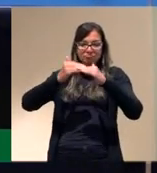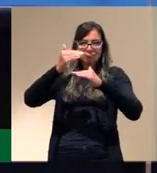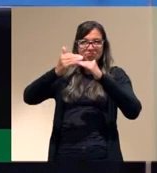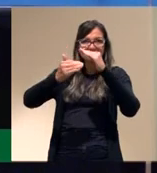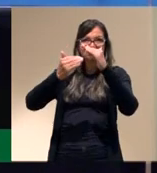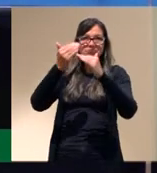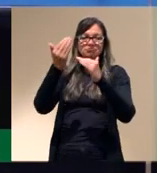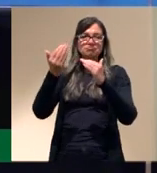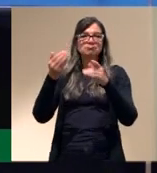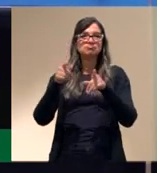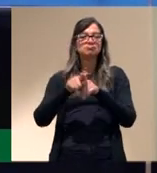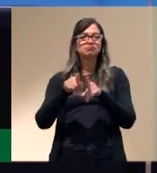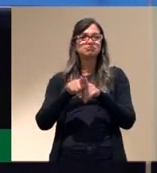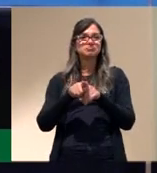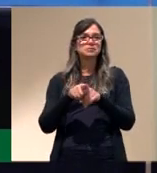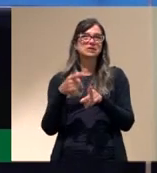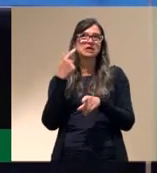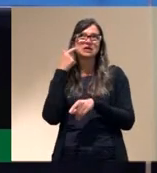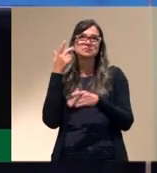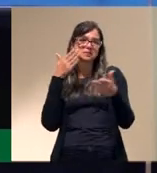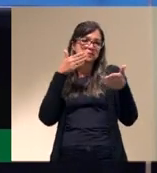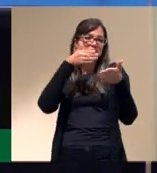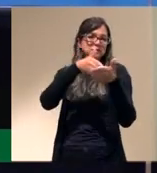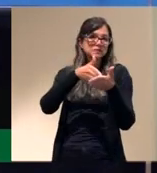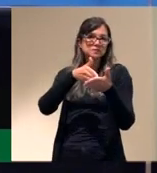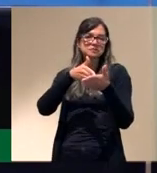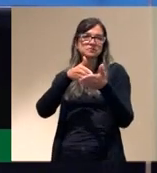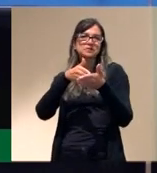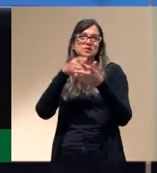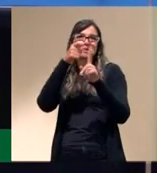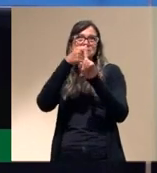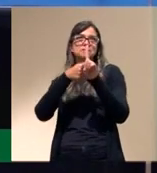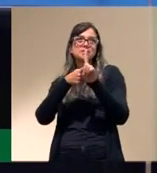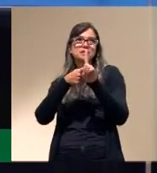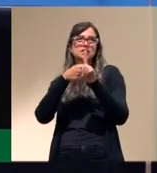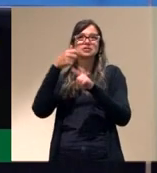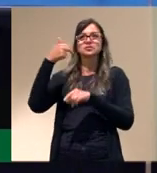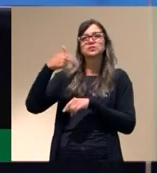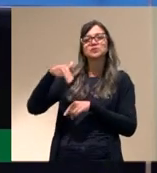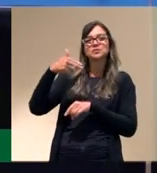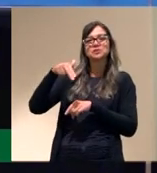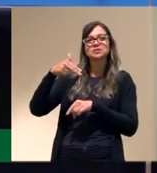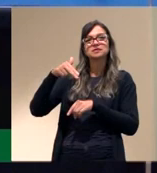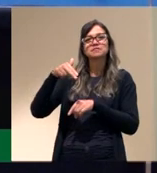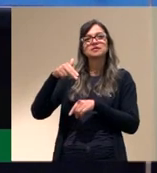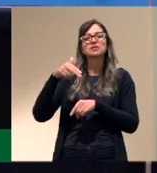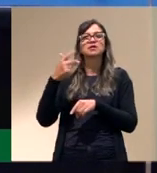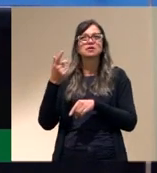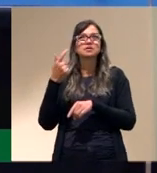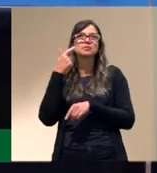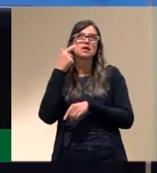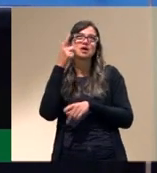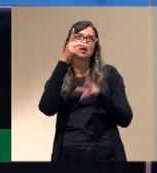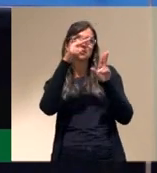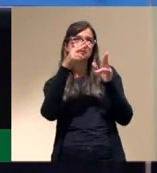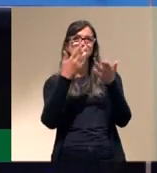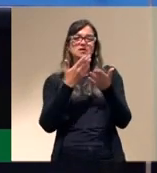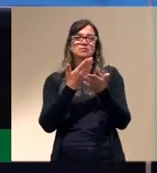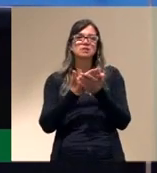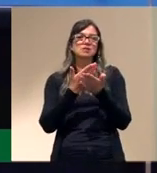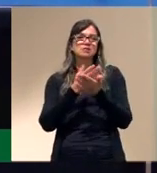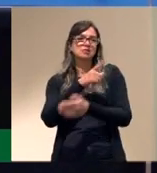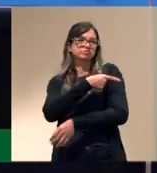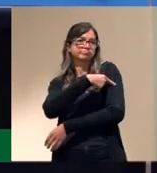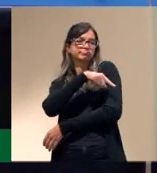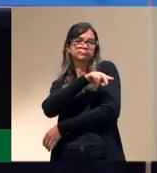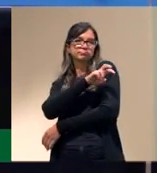Não é, eu não posso delimitar no mês de novembro, tal como é exigido nos anos iniciais,